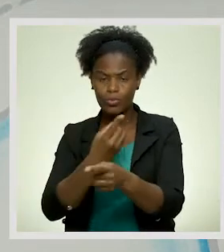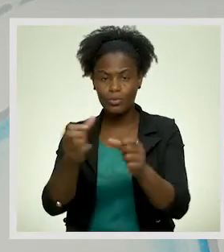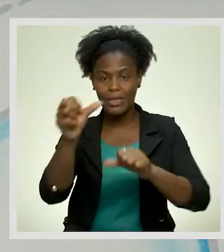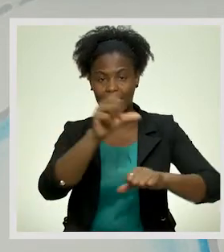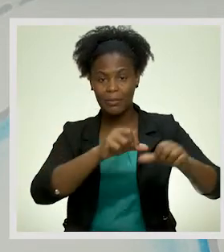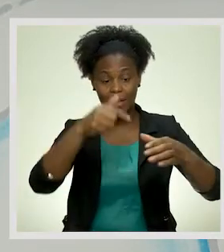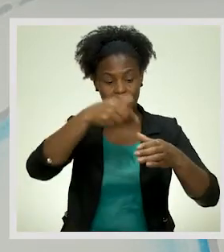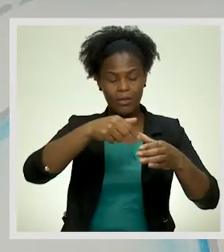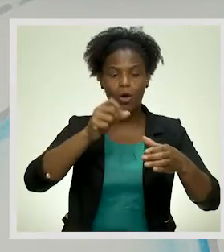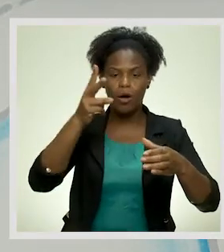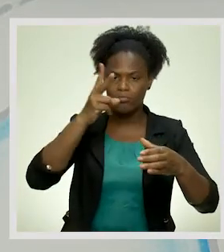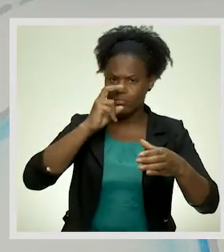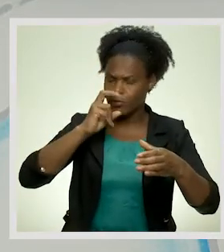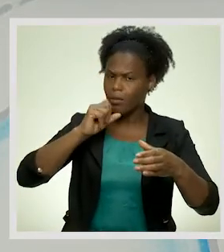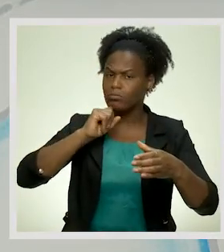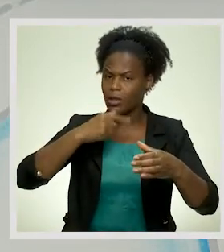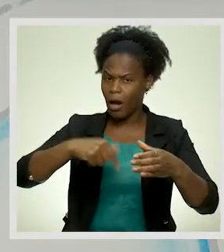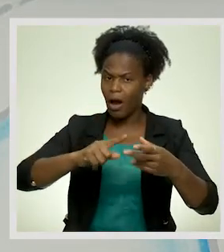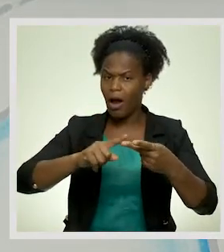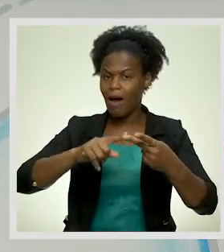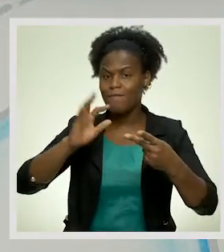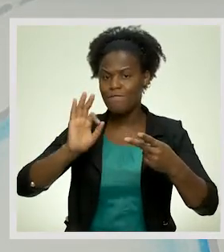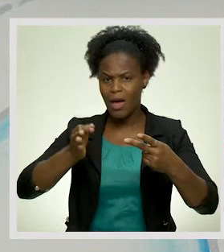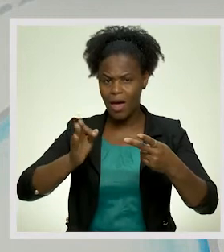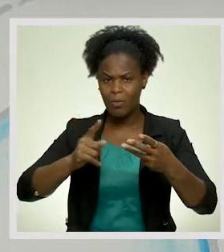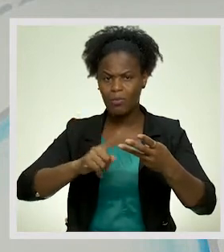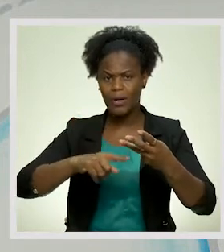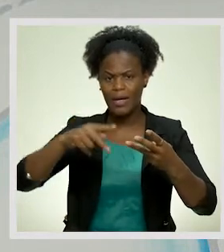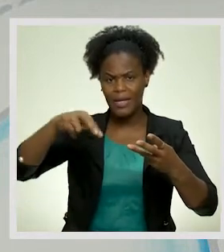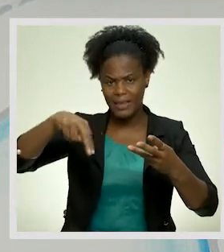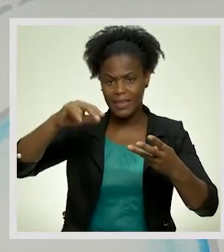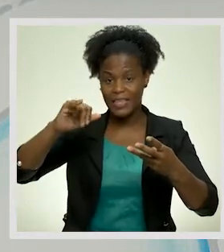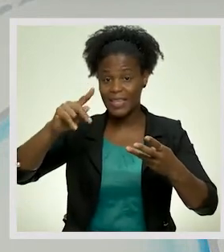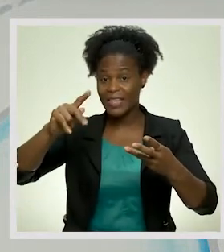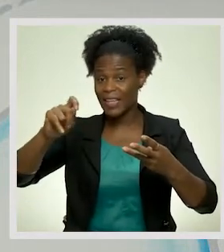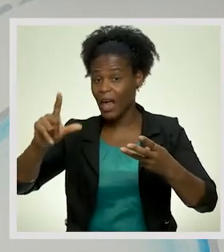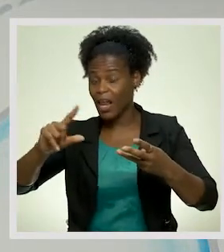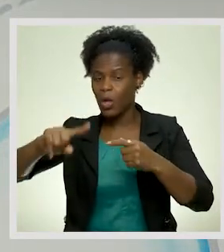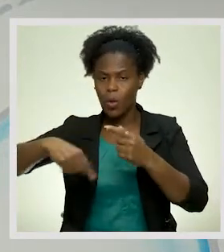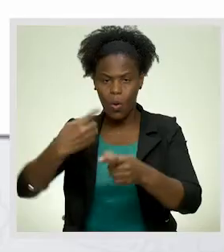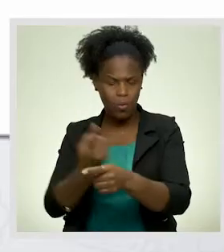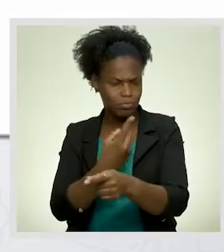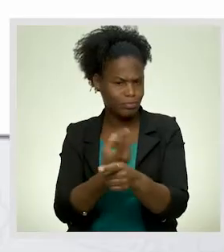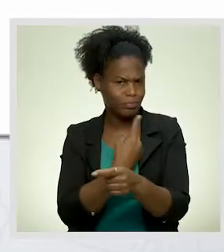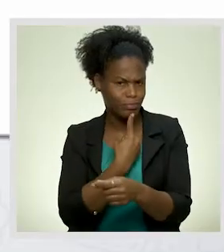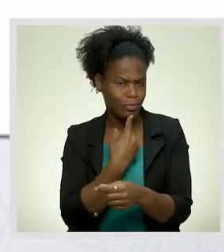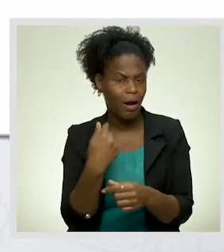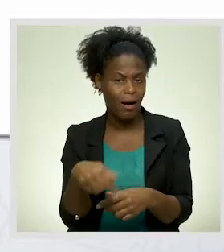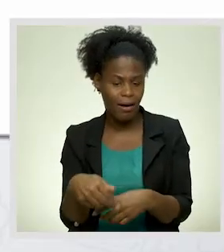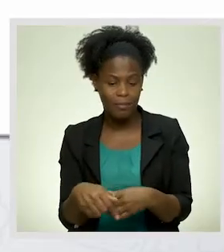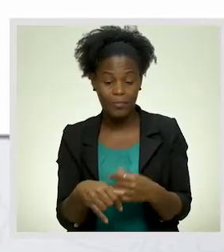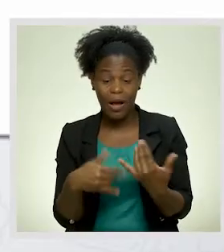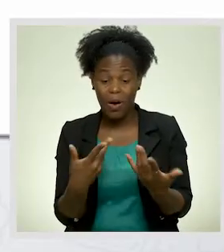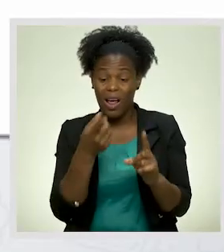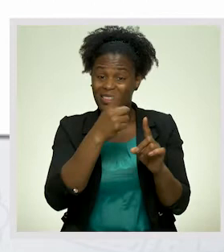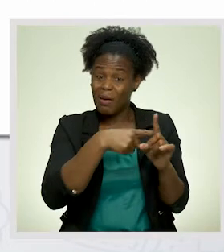o oxigênio, o ferro, o níquel, etc., etc. A